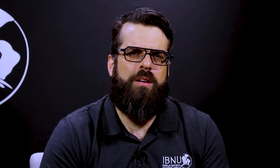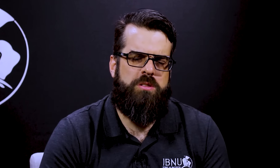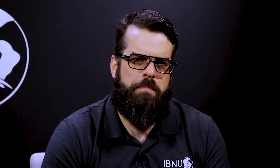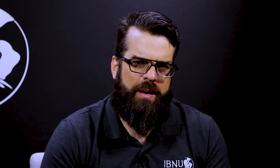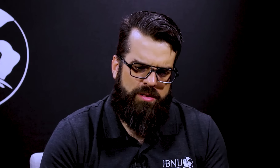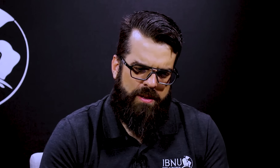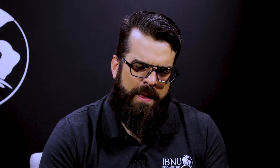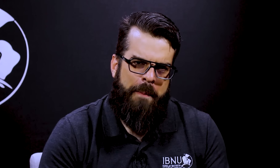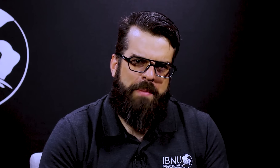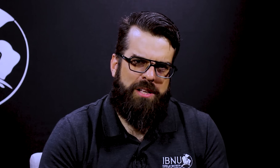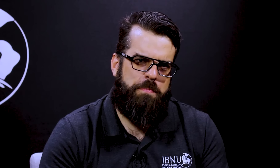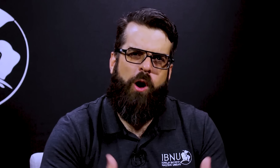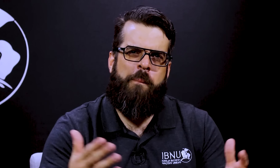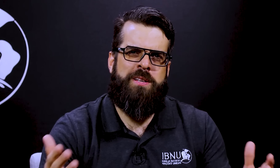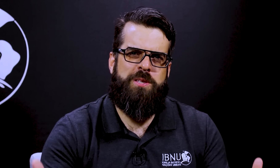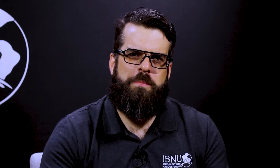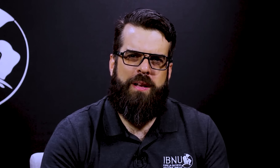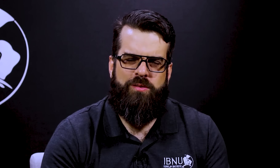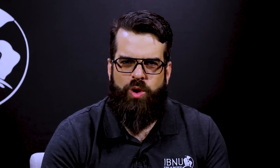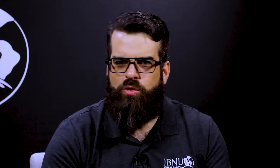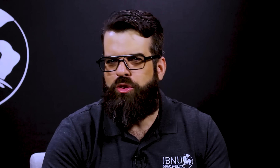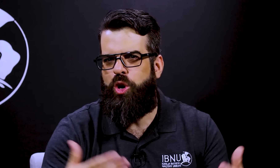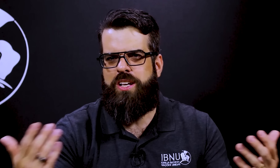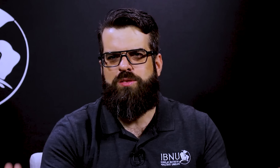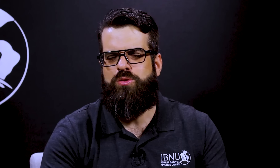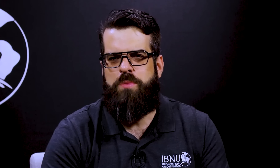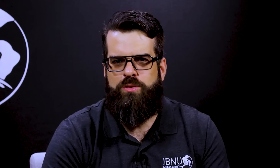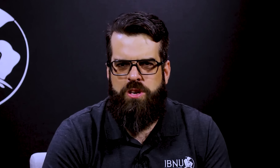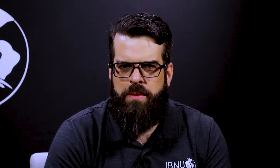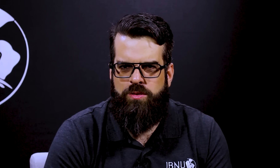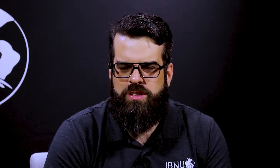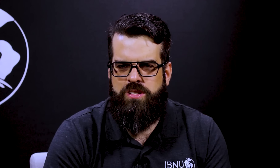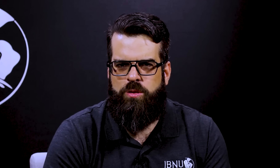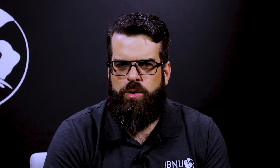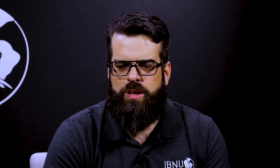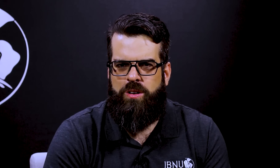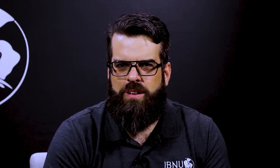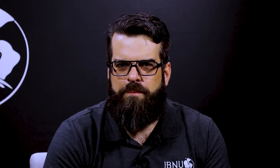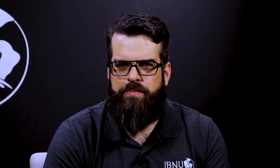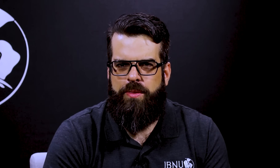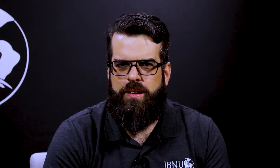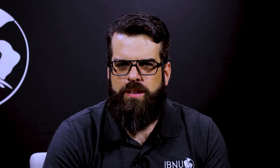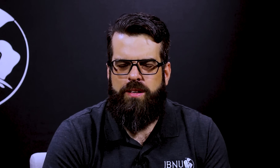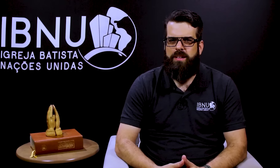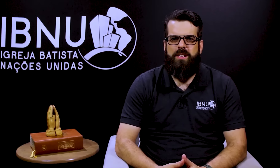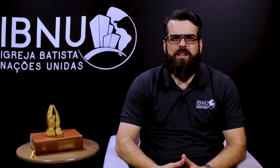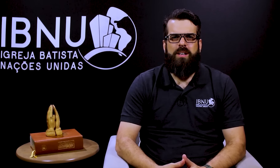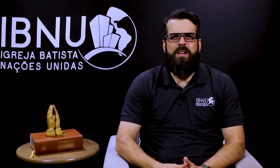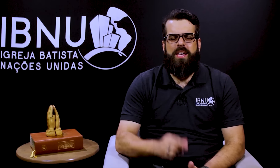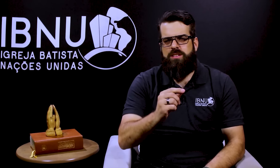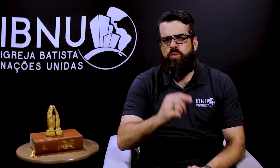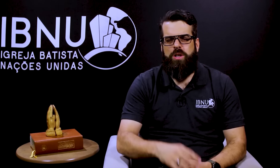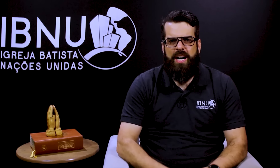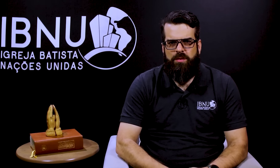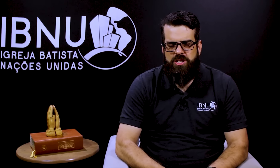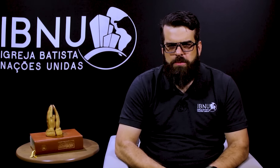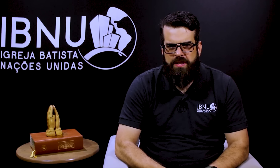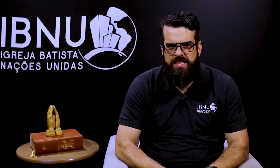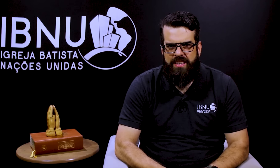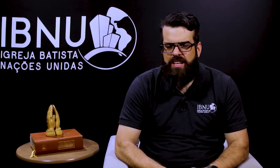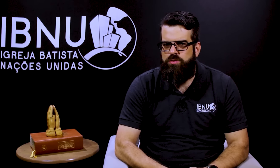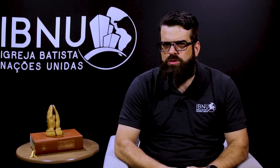aí pelas palmas, pelos louvores dos meus irmãos que estão ao meu redor? Esse é um